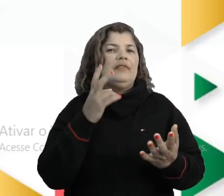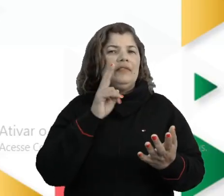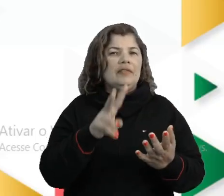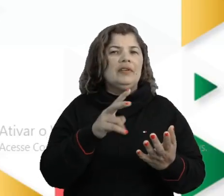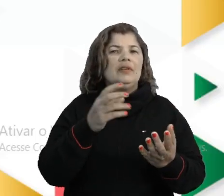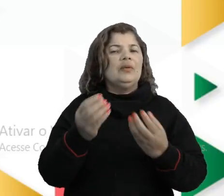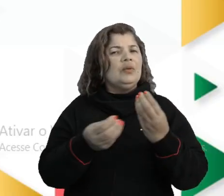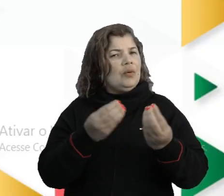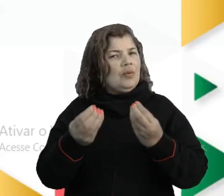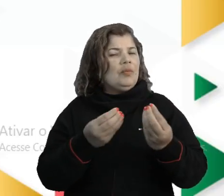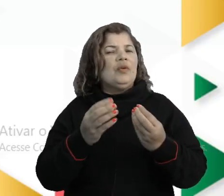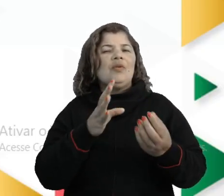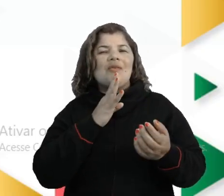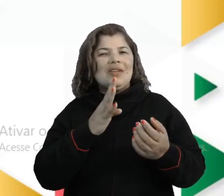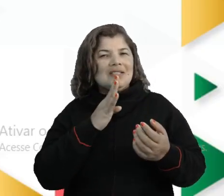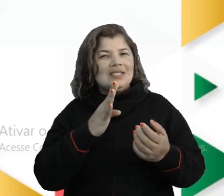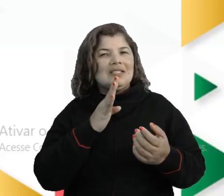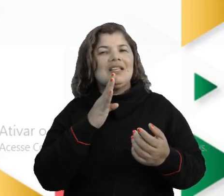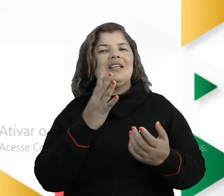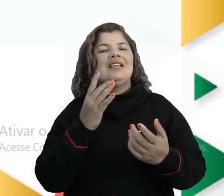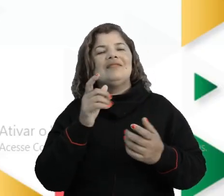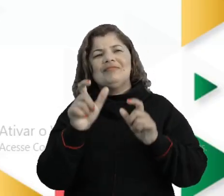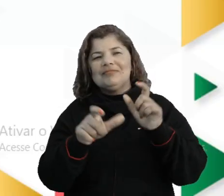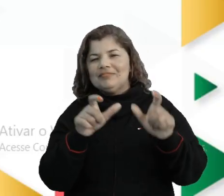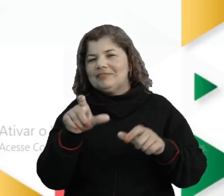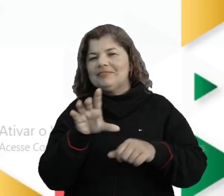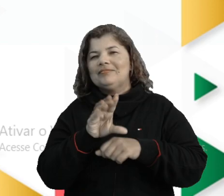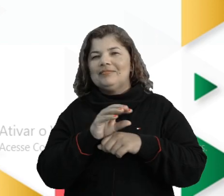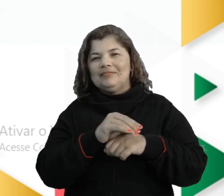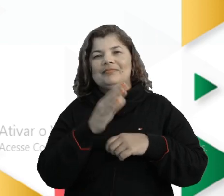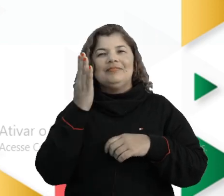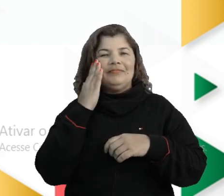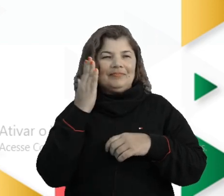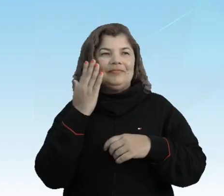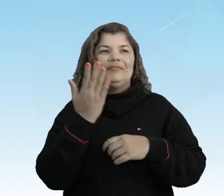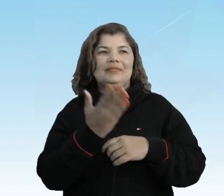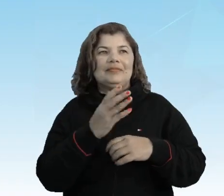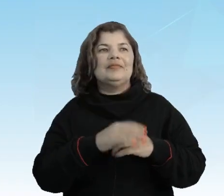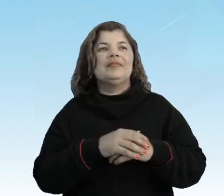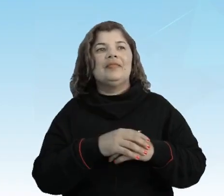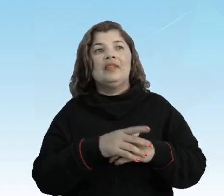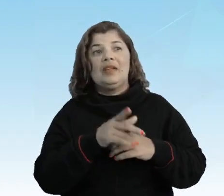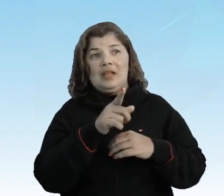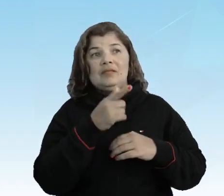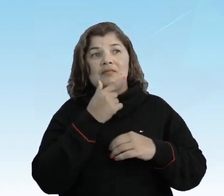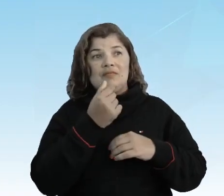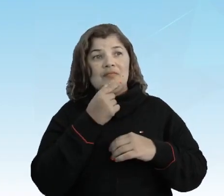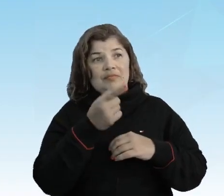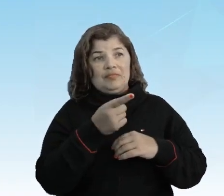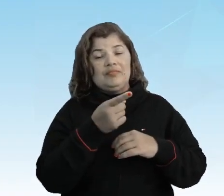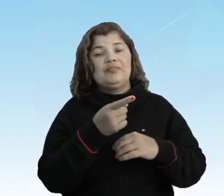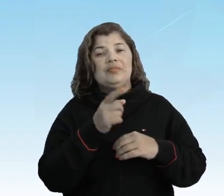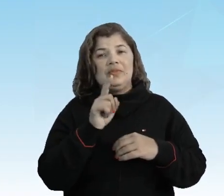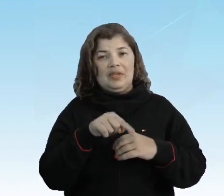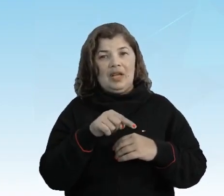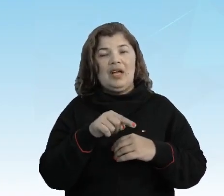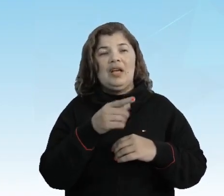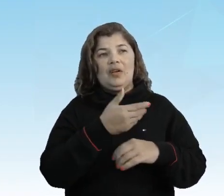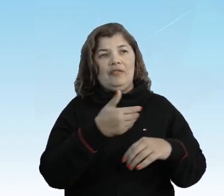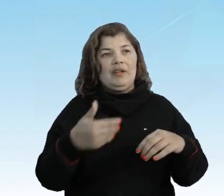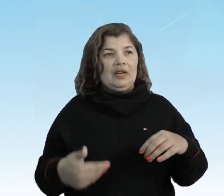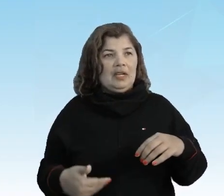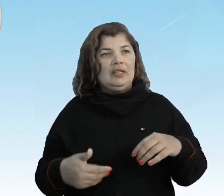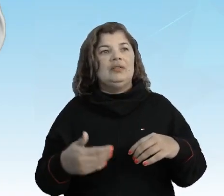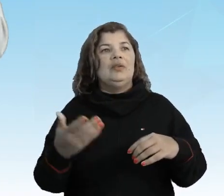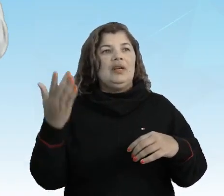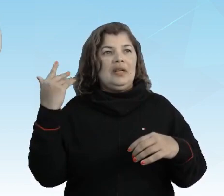só aqui, para a gente conhecer um pouco essas figuras e saber, né? O Pinto Montenegro era o governador, Caetano de Pinto Montenegro, era o